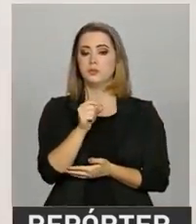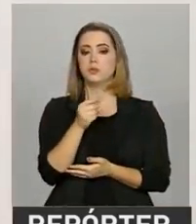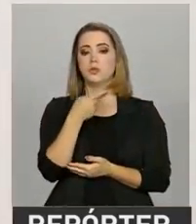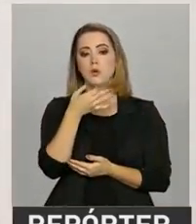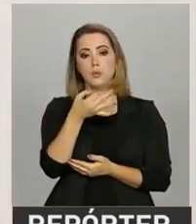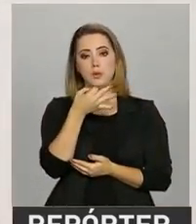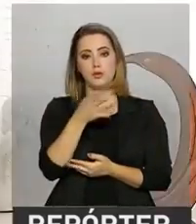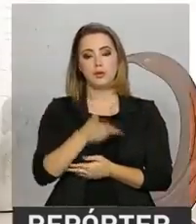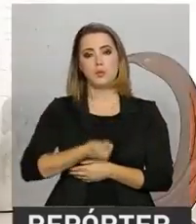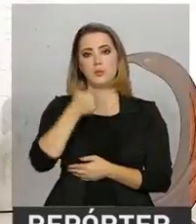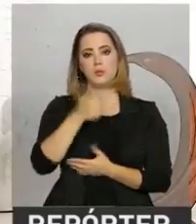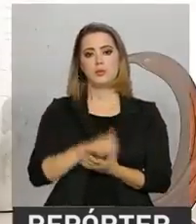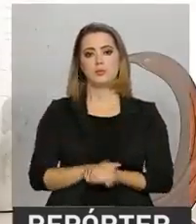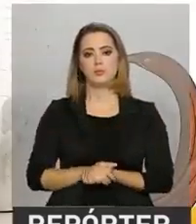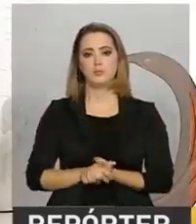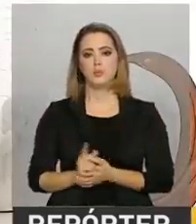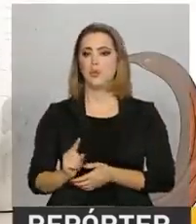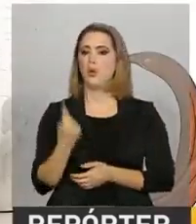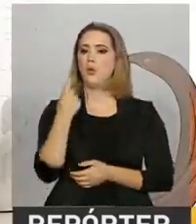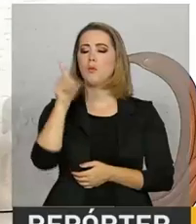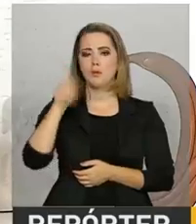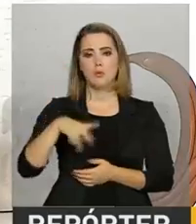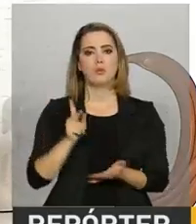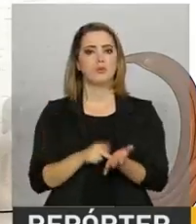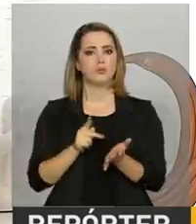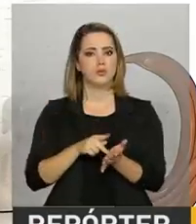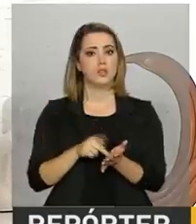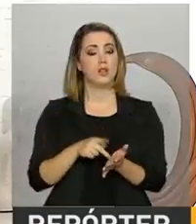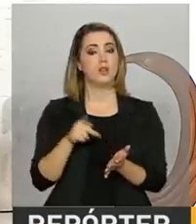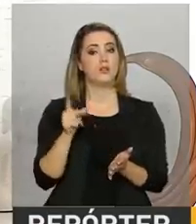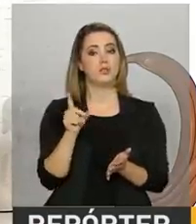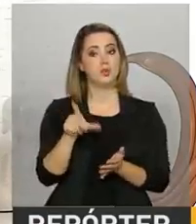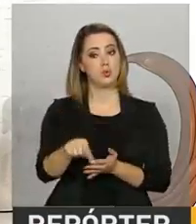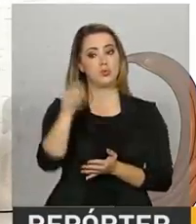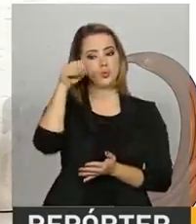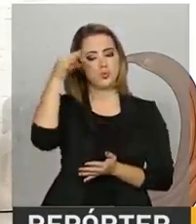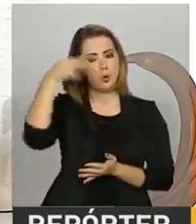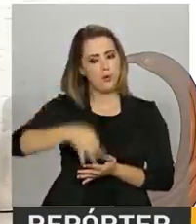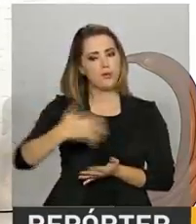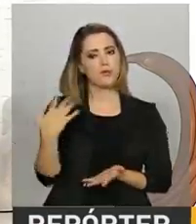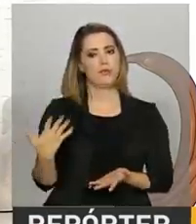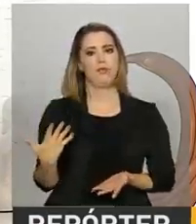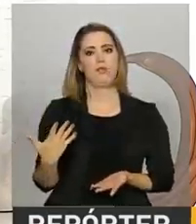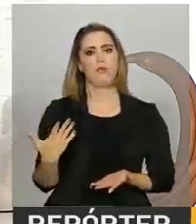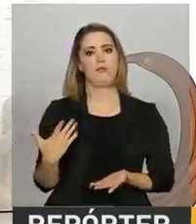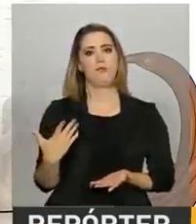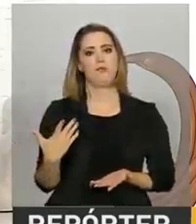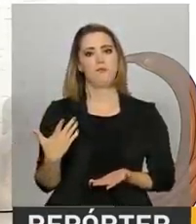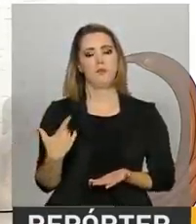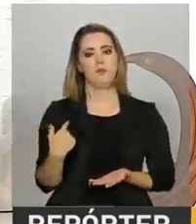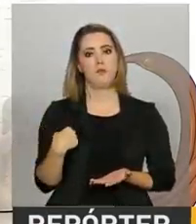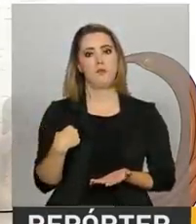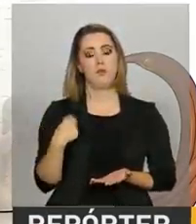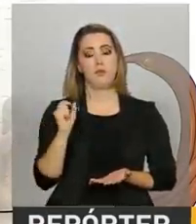algumas dicas o primeiro aqui ele ter certeza da escolha que está fazendo baseado